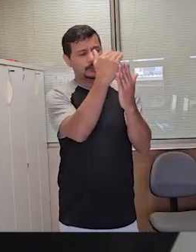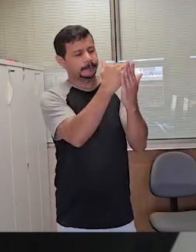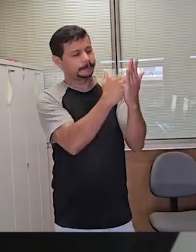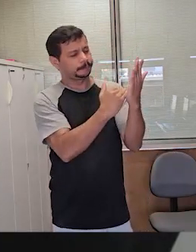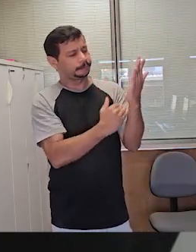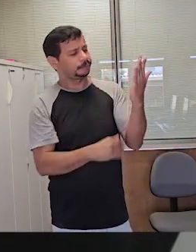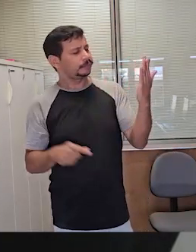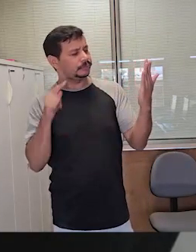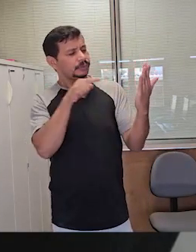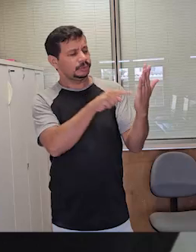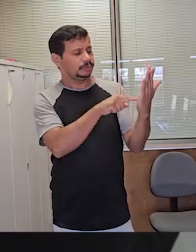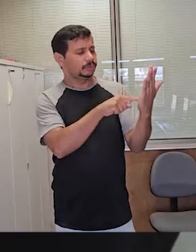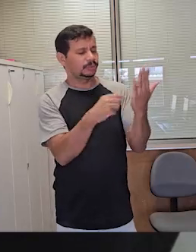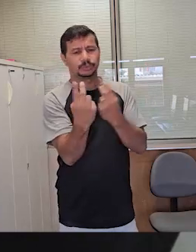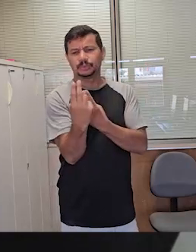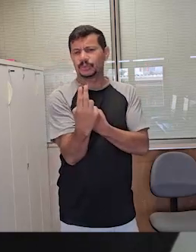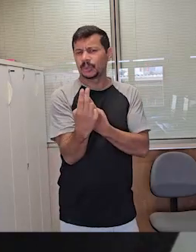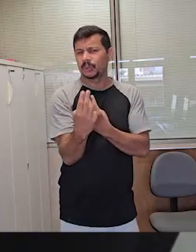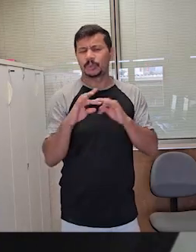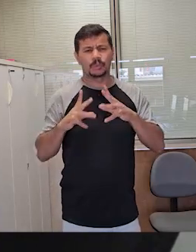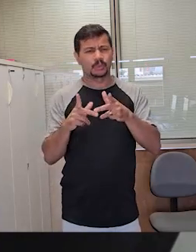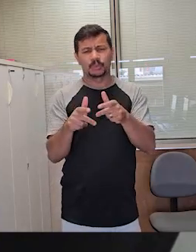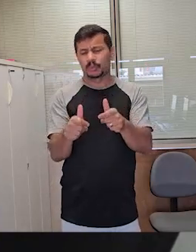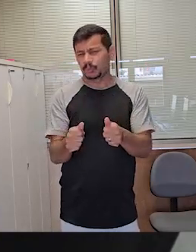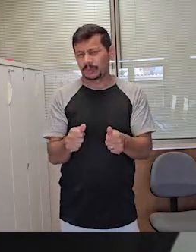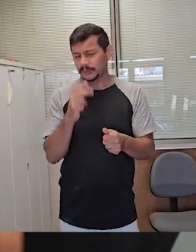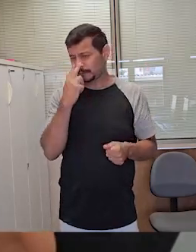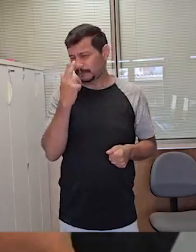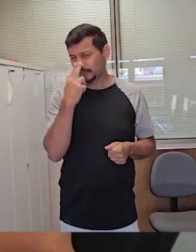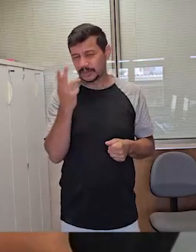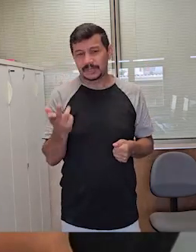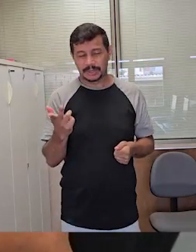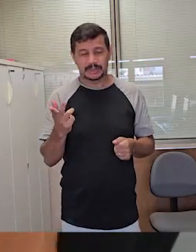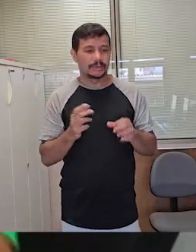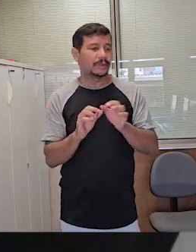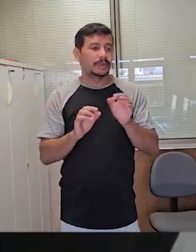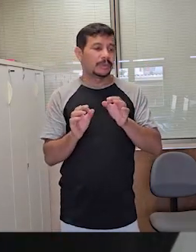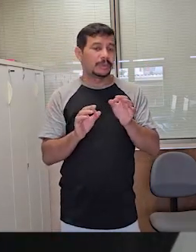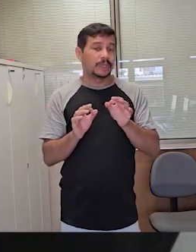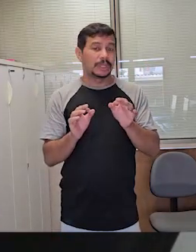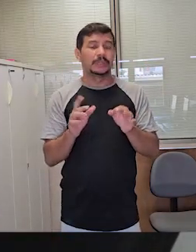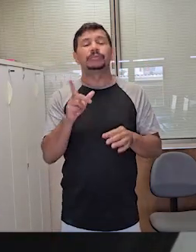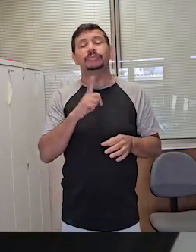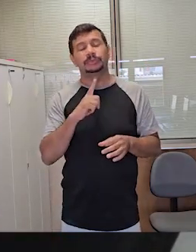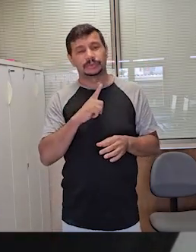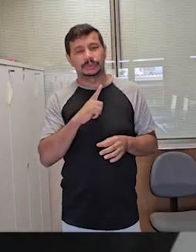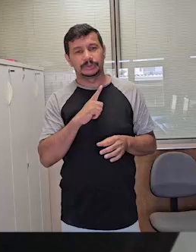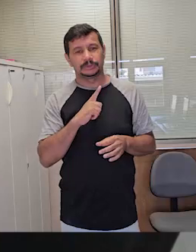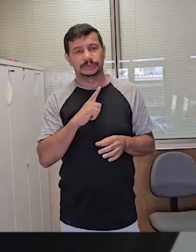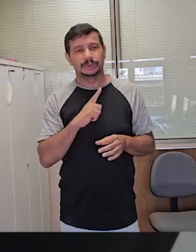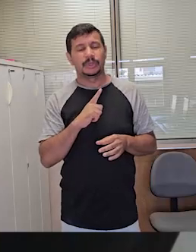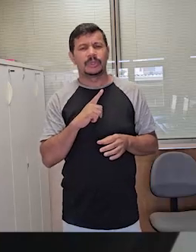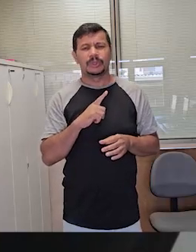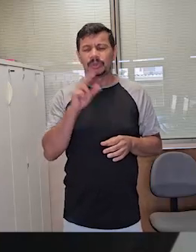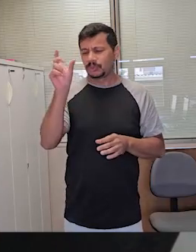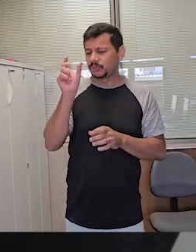demandas são quase todas no mesmo sentido de fazer a ponta funcionar. porque nós temos o centro de referência. Se a gente